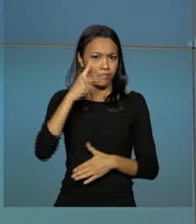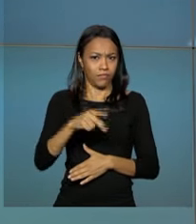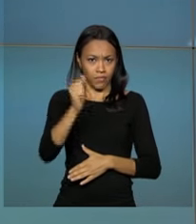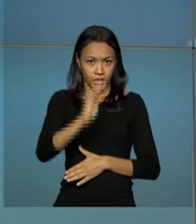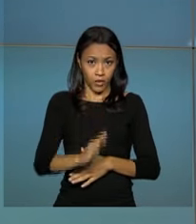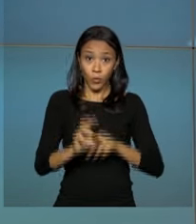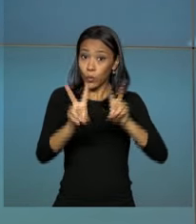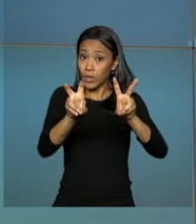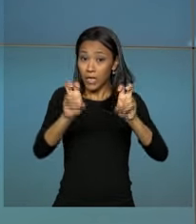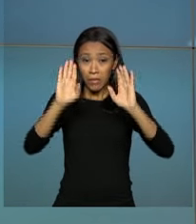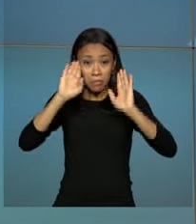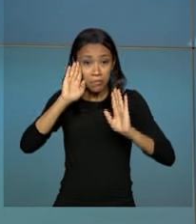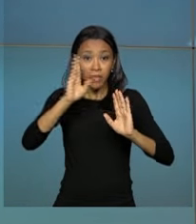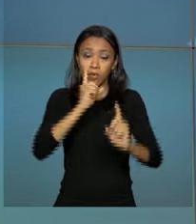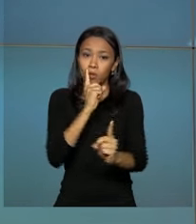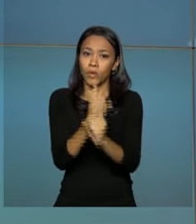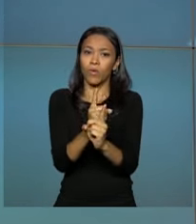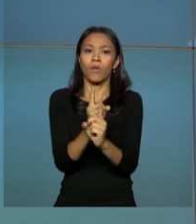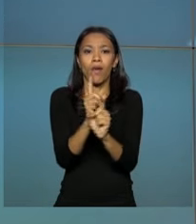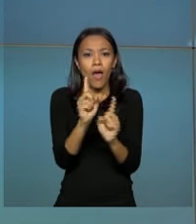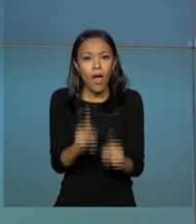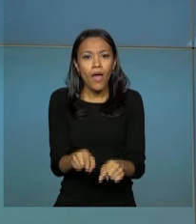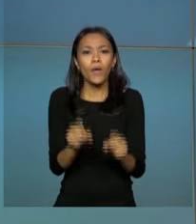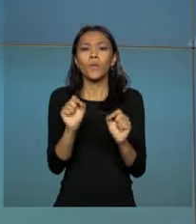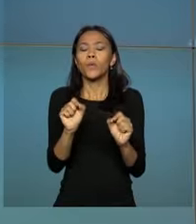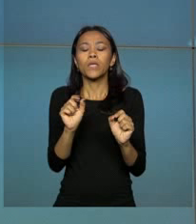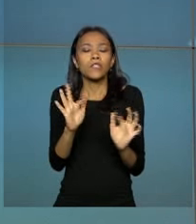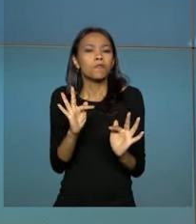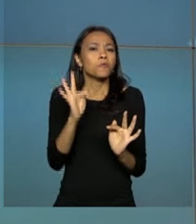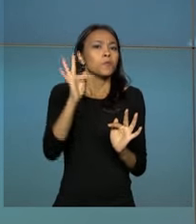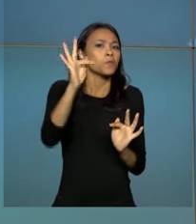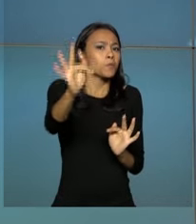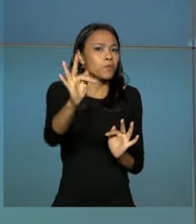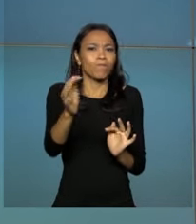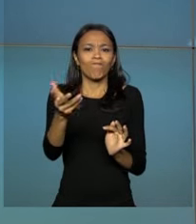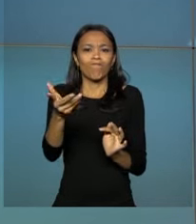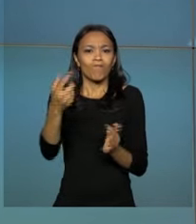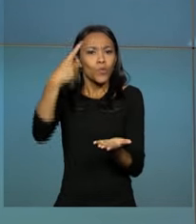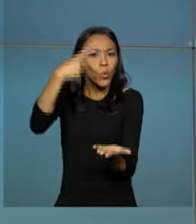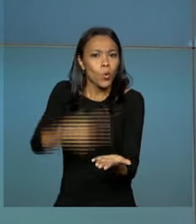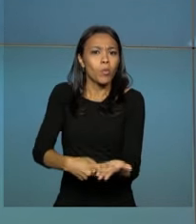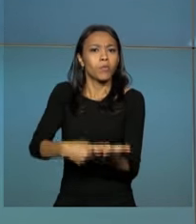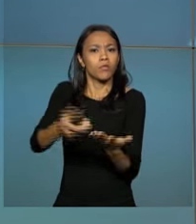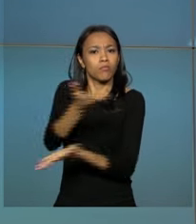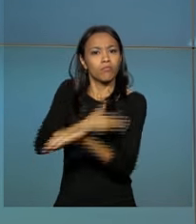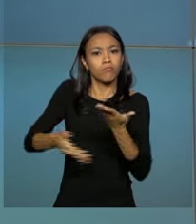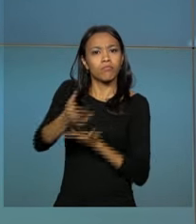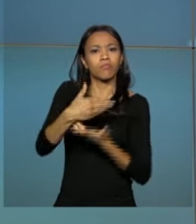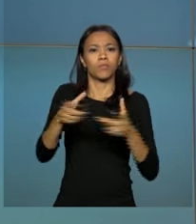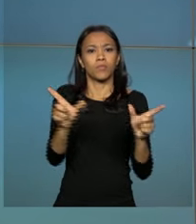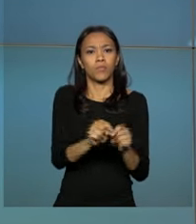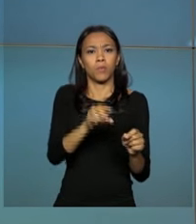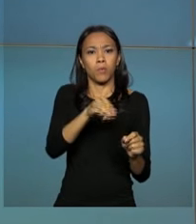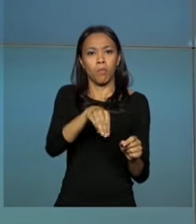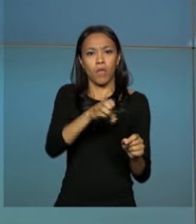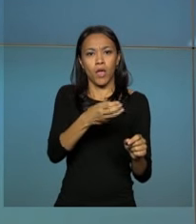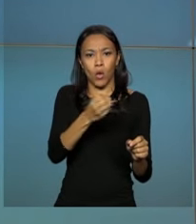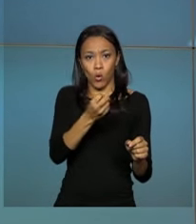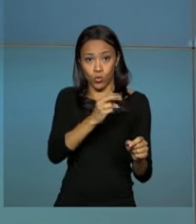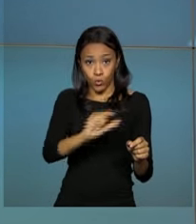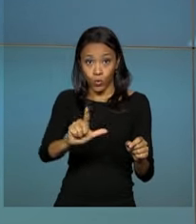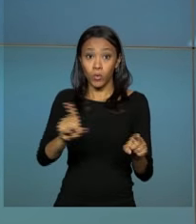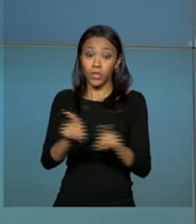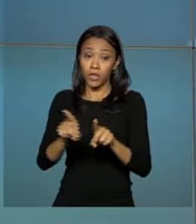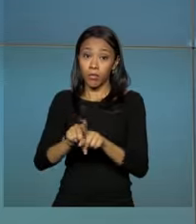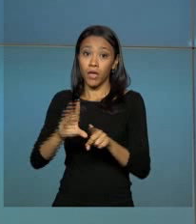ele, o tema central do encontro foi a perspectiva de fechamento de um acordo comercial entre o Mercosul e a